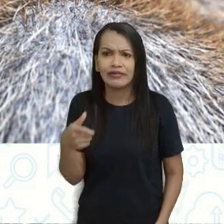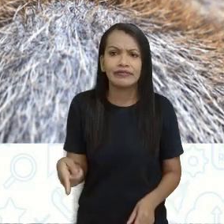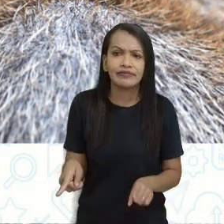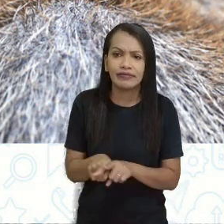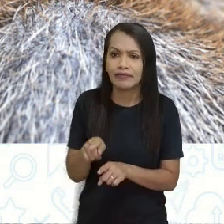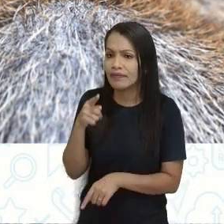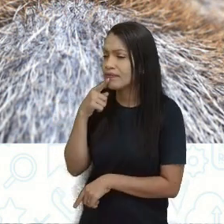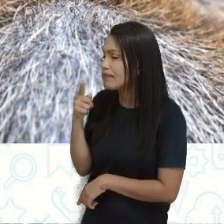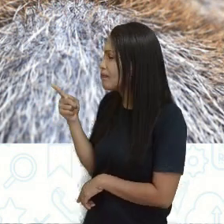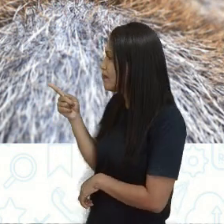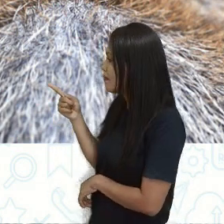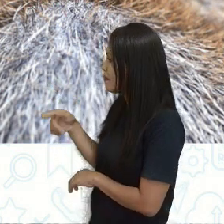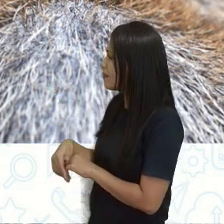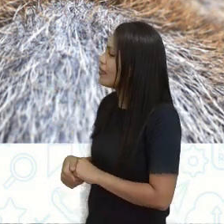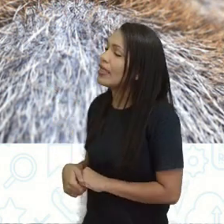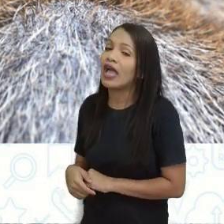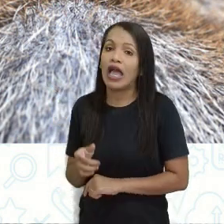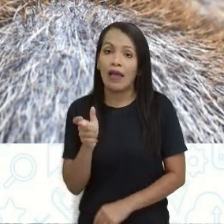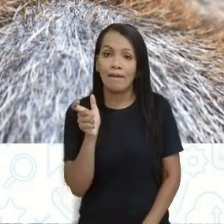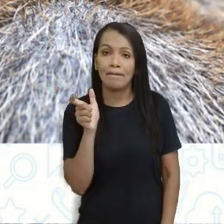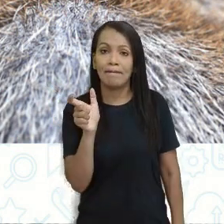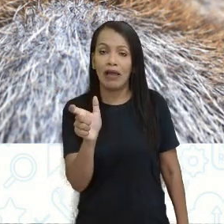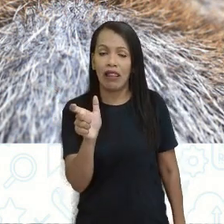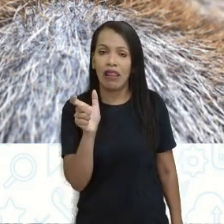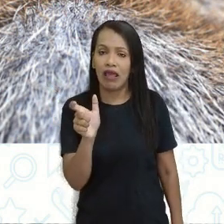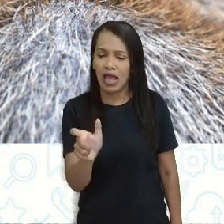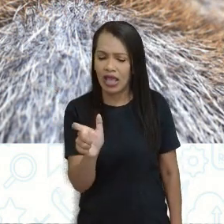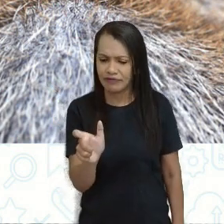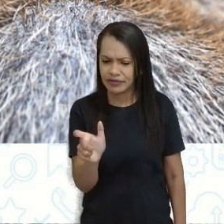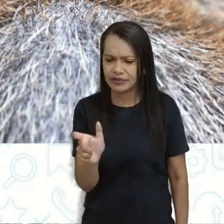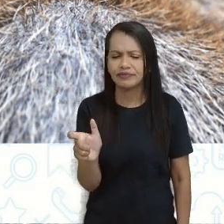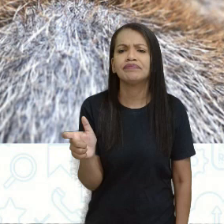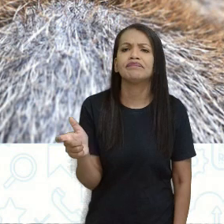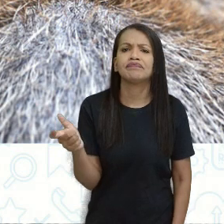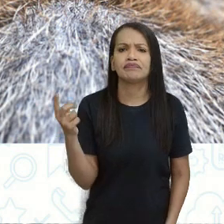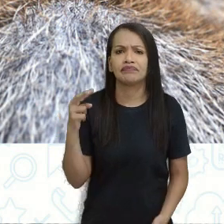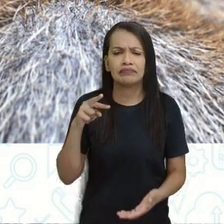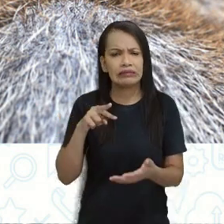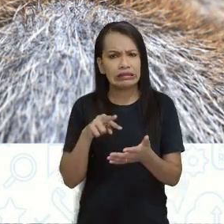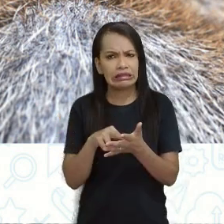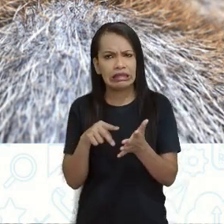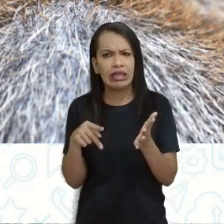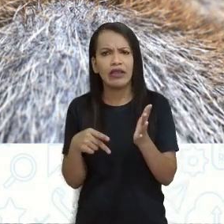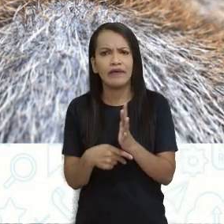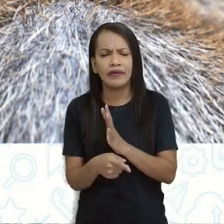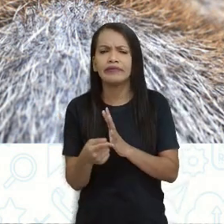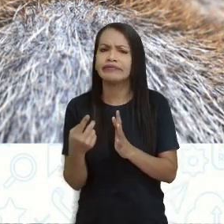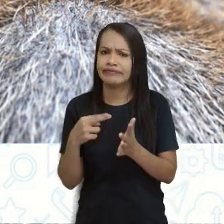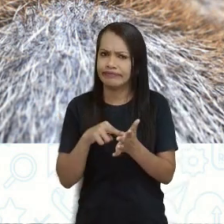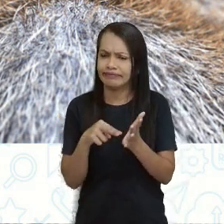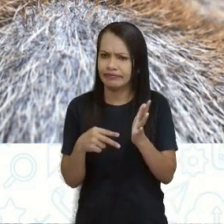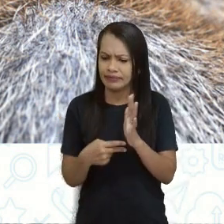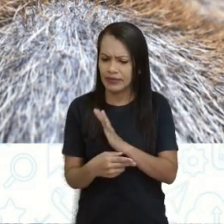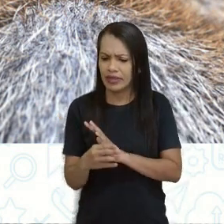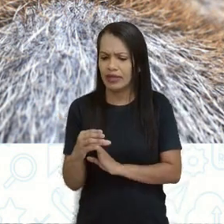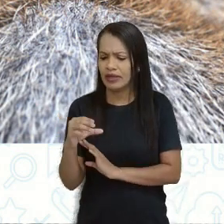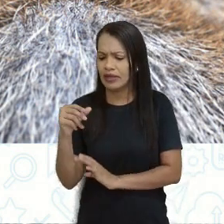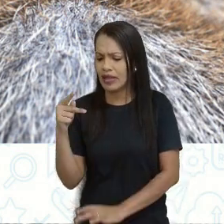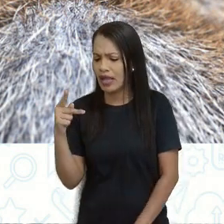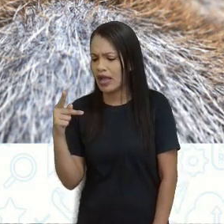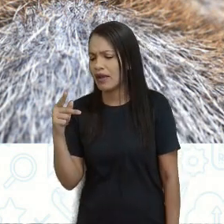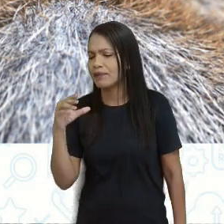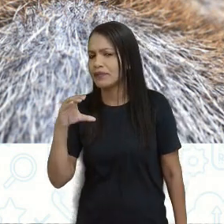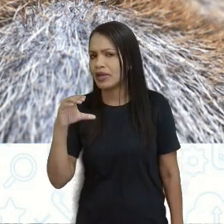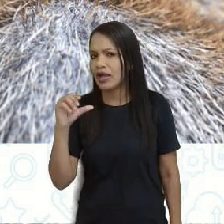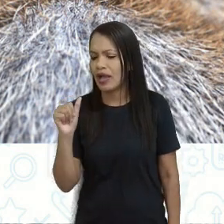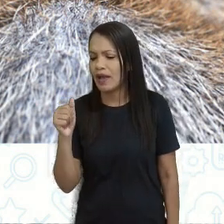A etimologia, né, da palavra aí vem justamente desse significado, né? Capibaribe é o rio